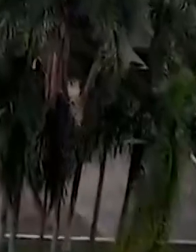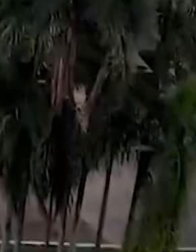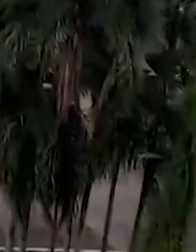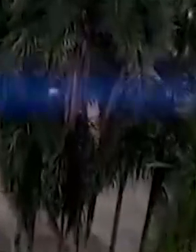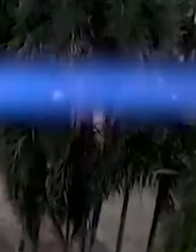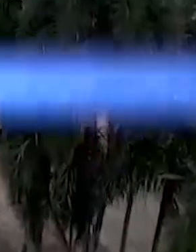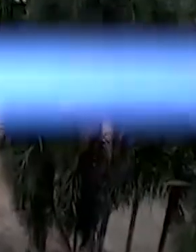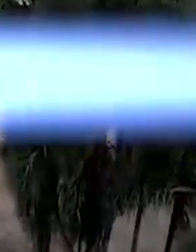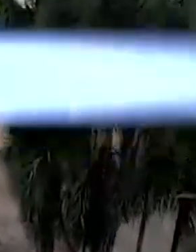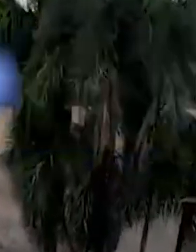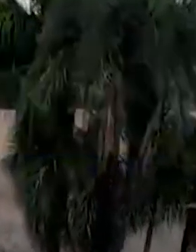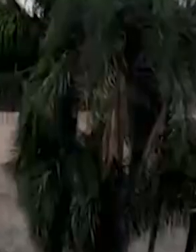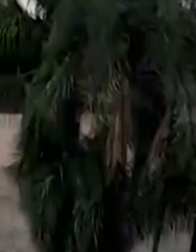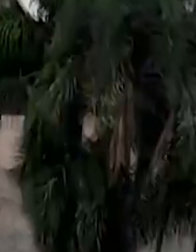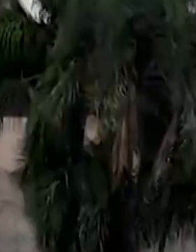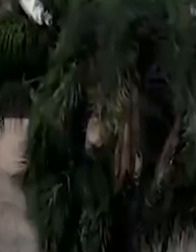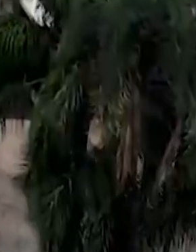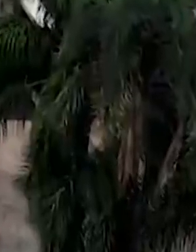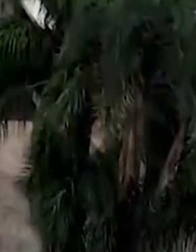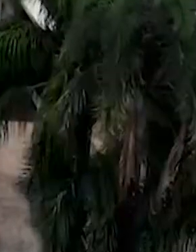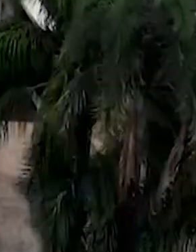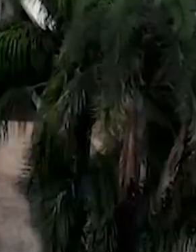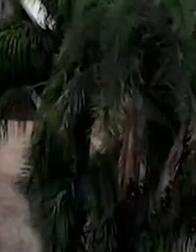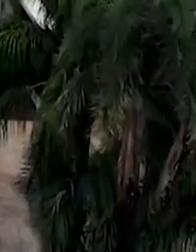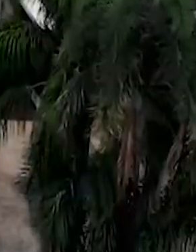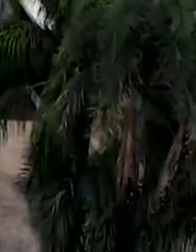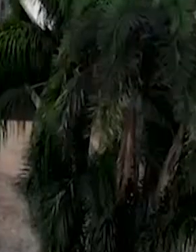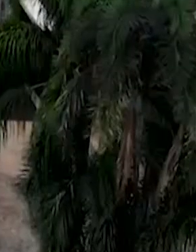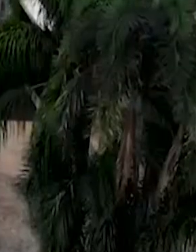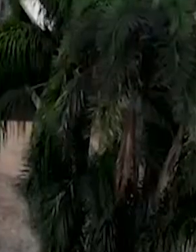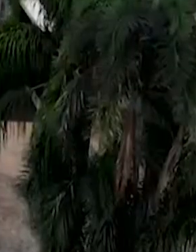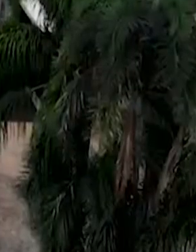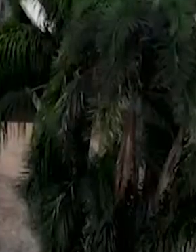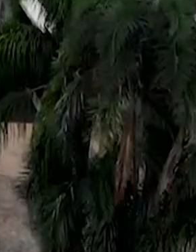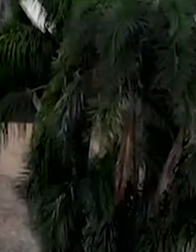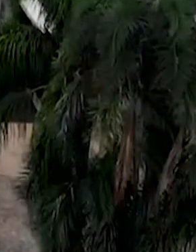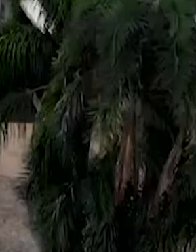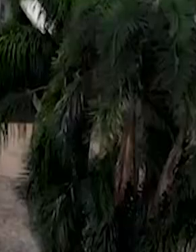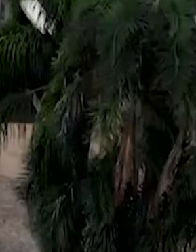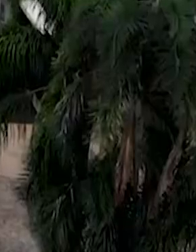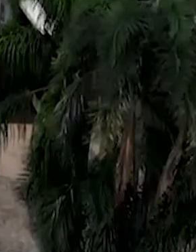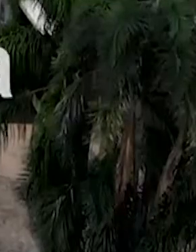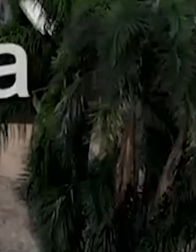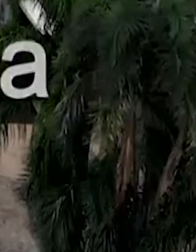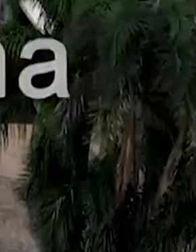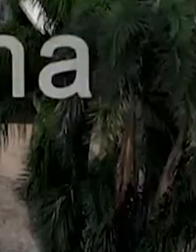Deus. Antes, fique atento a esses avisos.